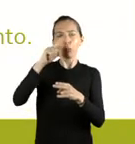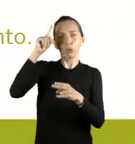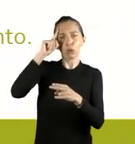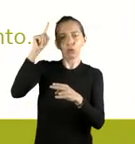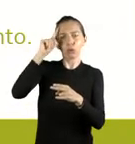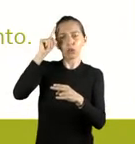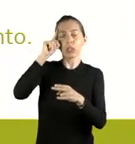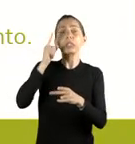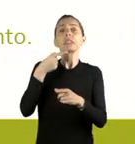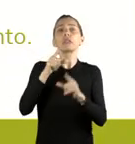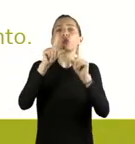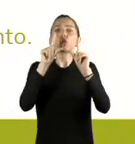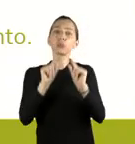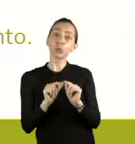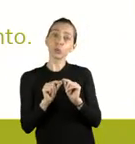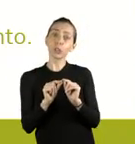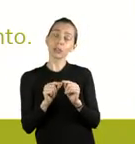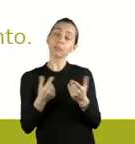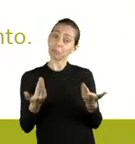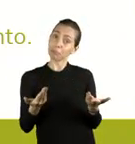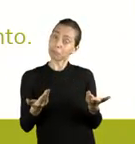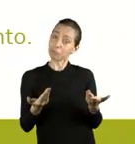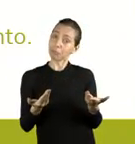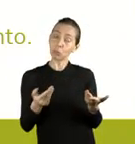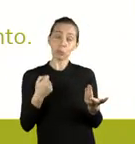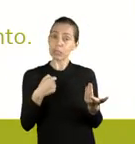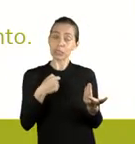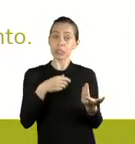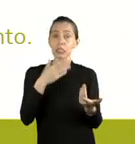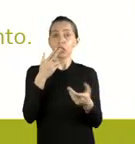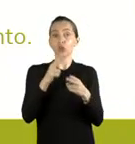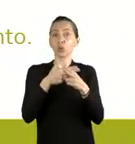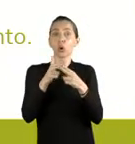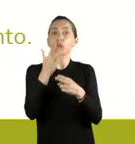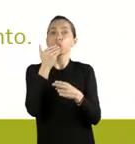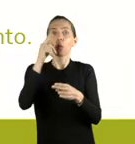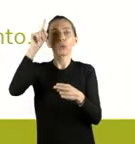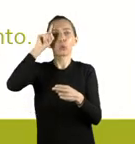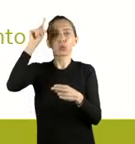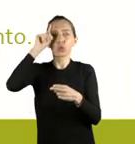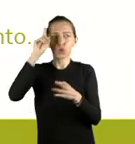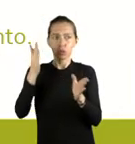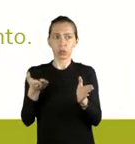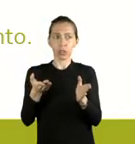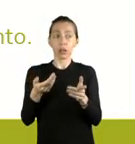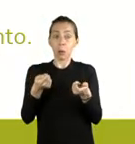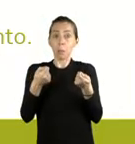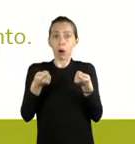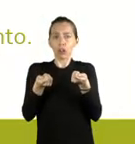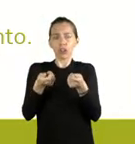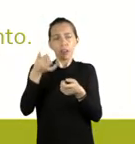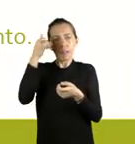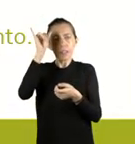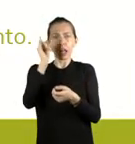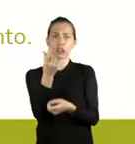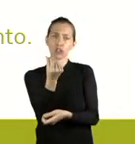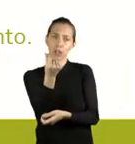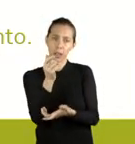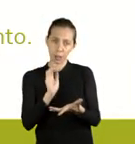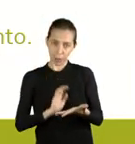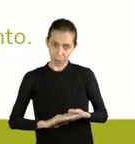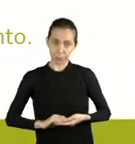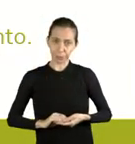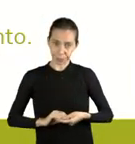comesse 4, quanto isso daria de economia? Então, pequenos hábitos podem mudar a